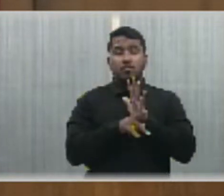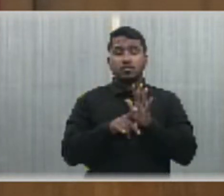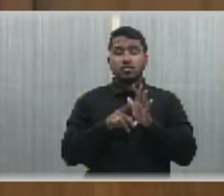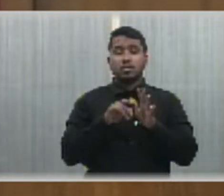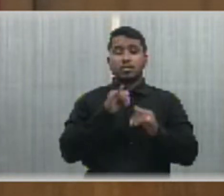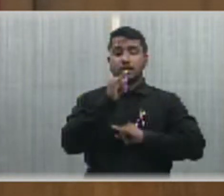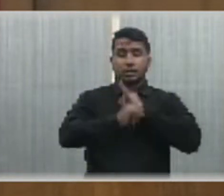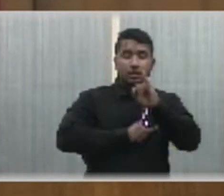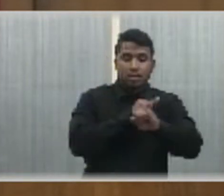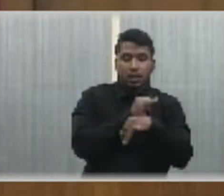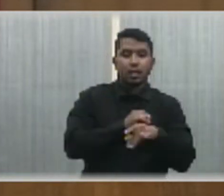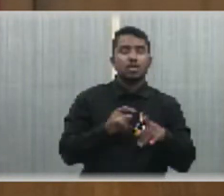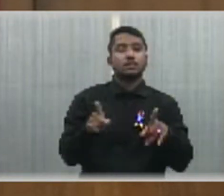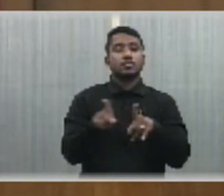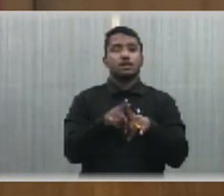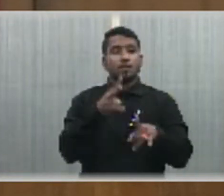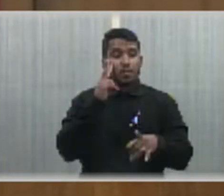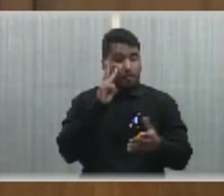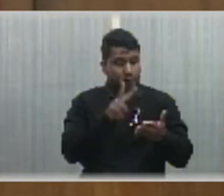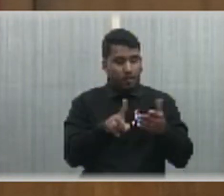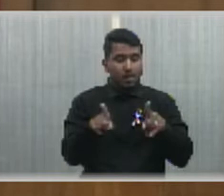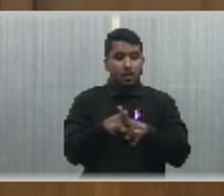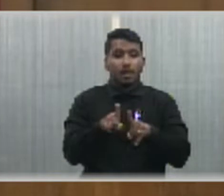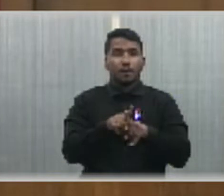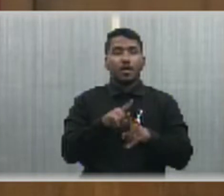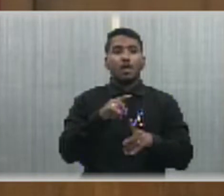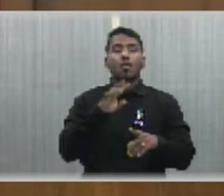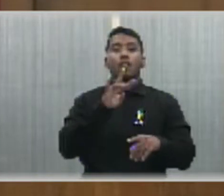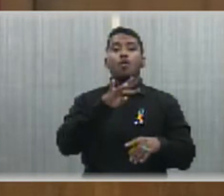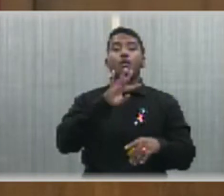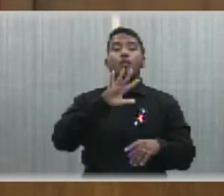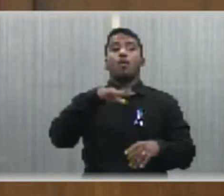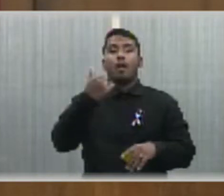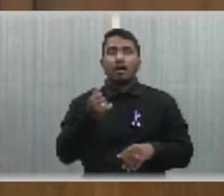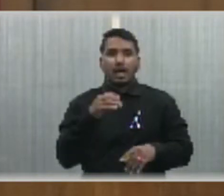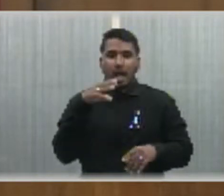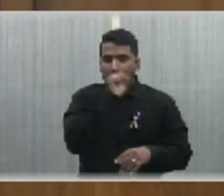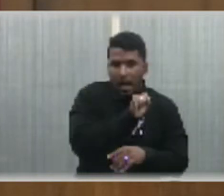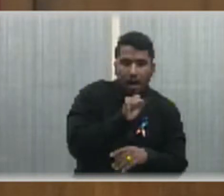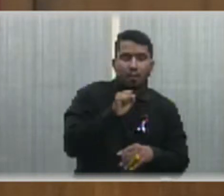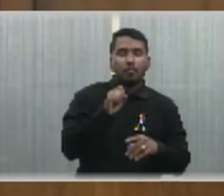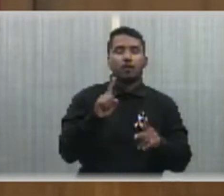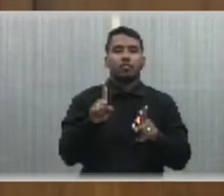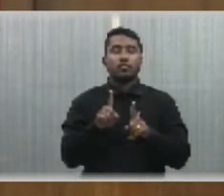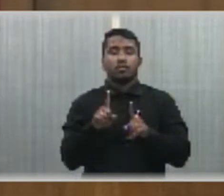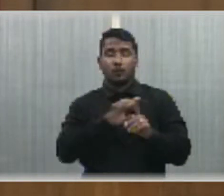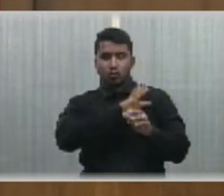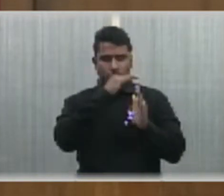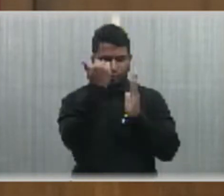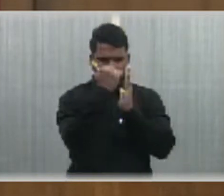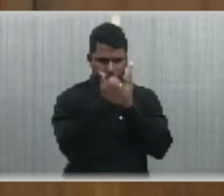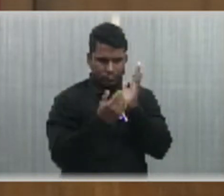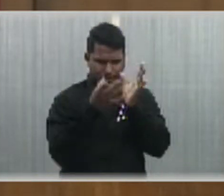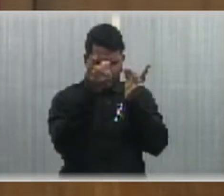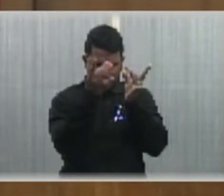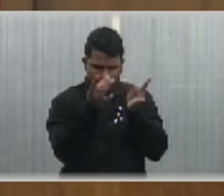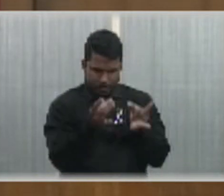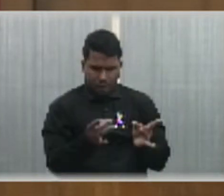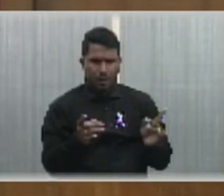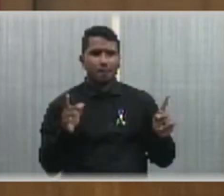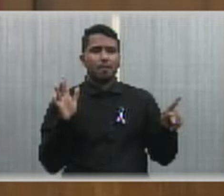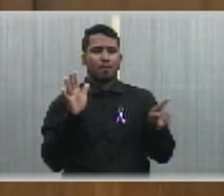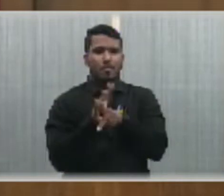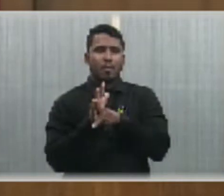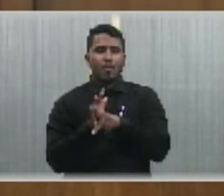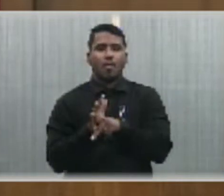de velocidade de recebimento e de envio de dados através da rede